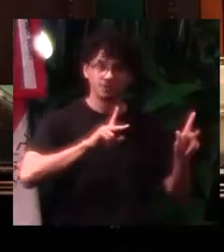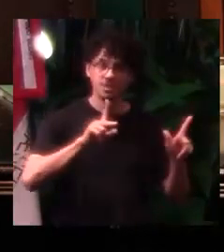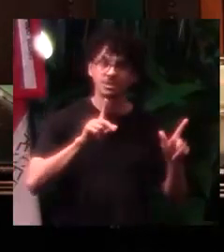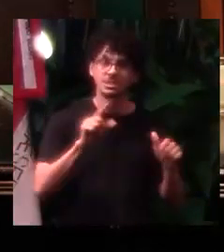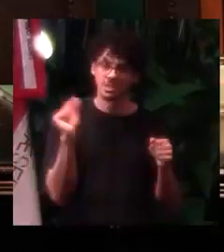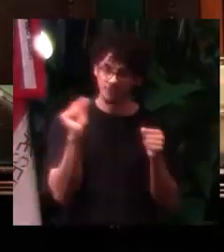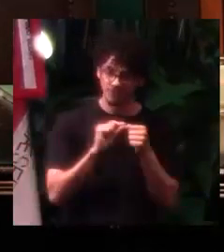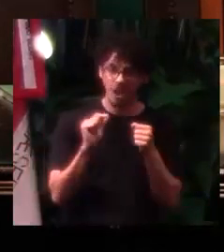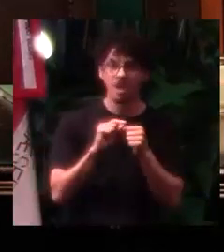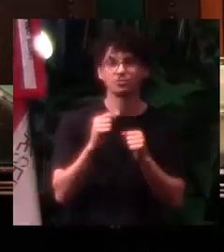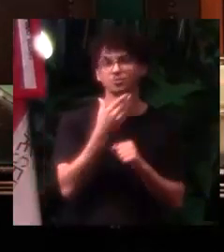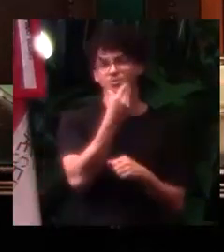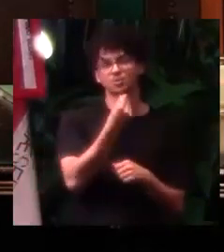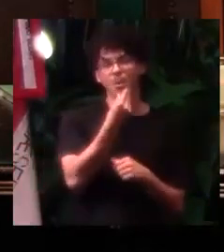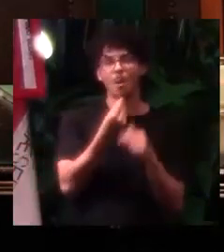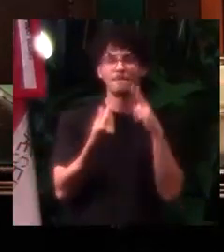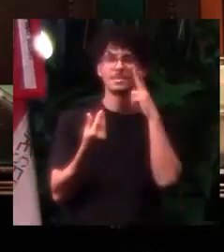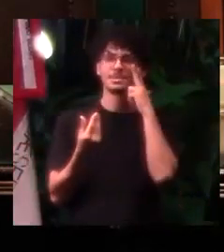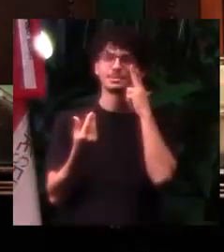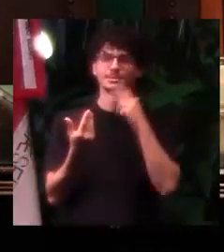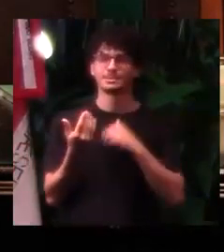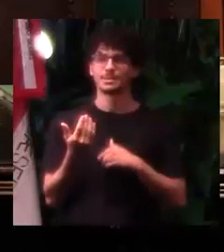homens, os seres humanos,